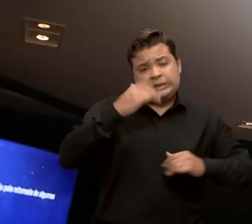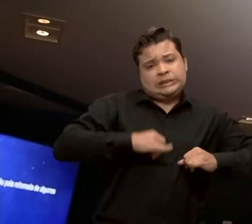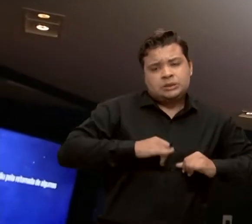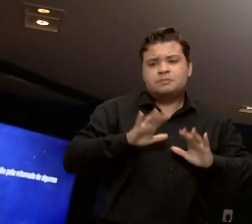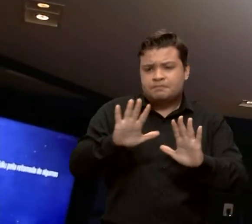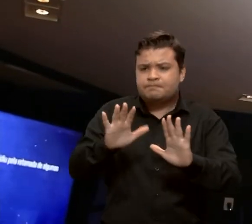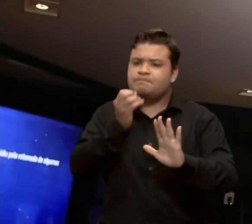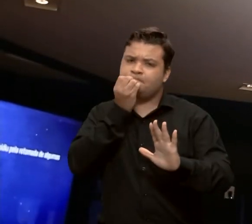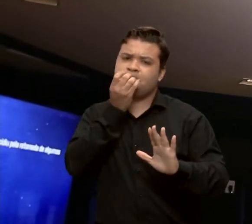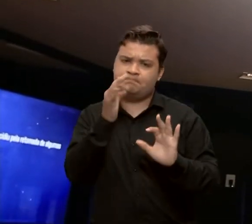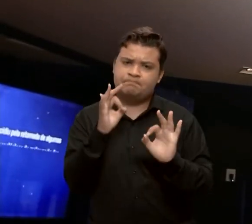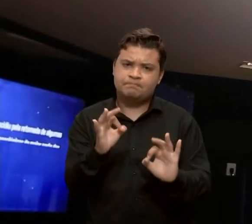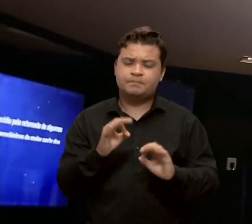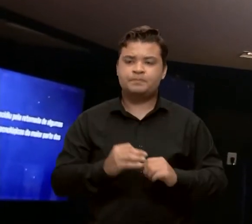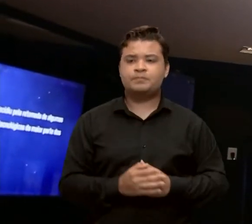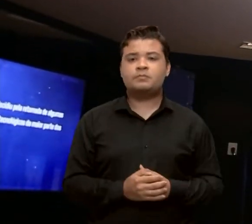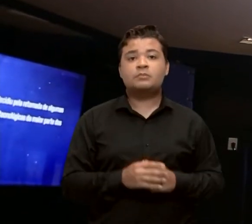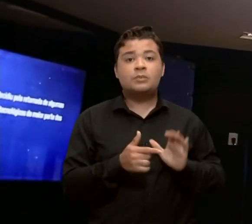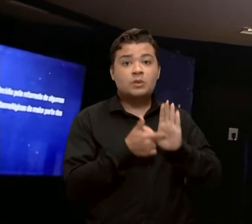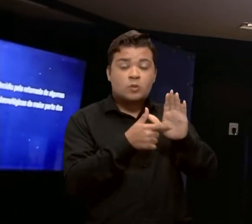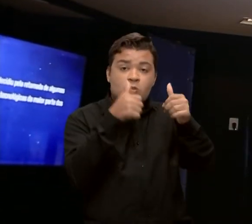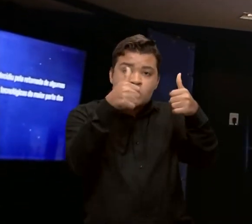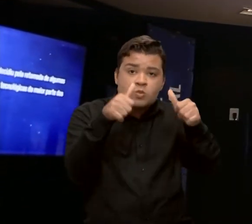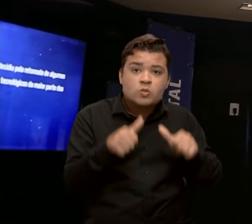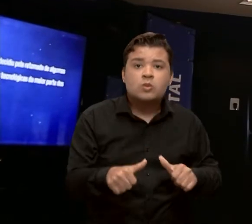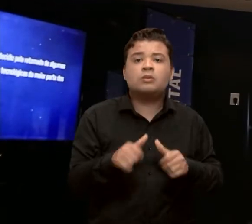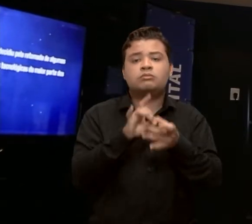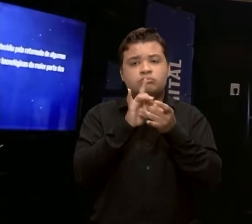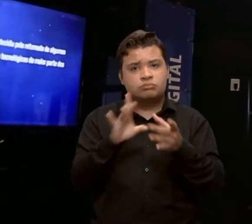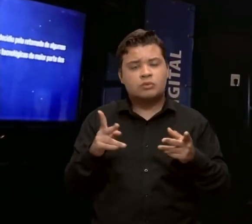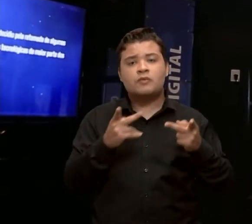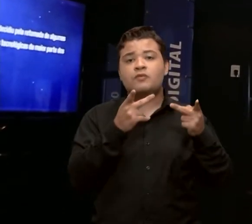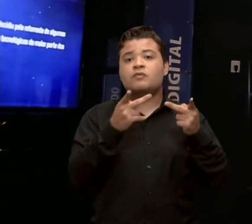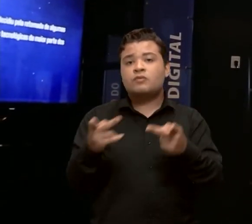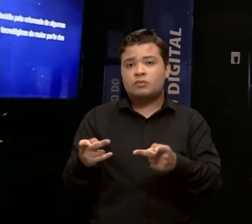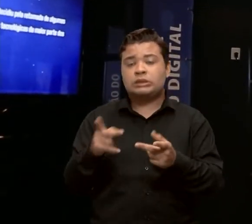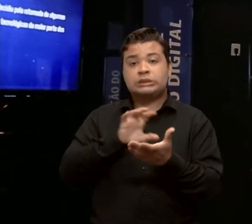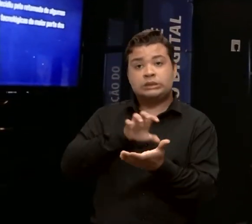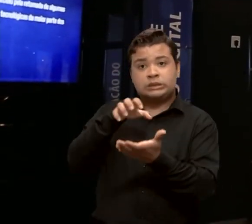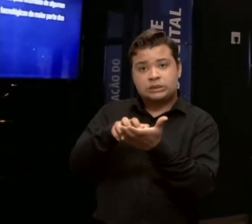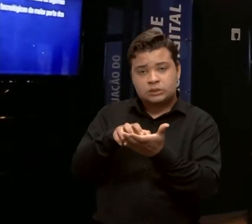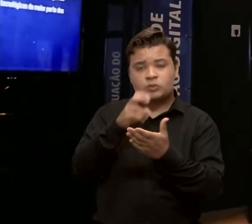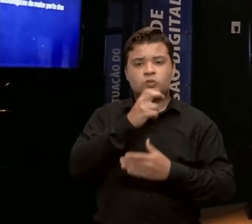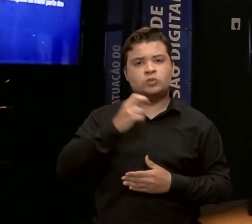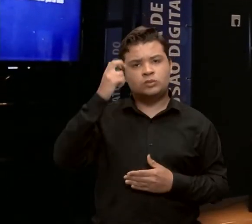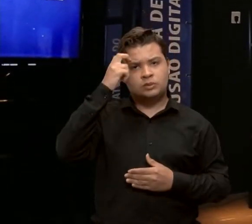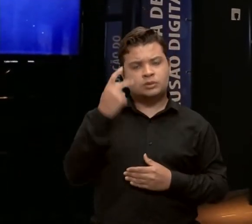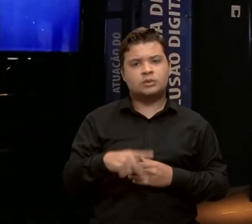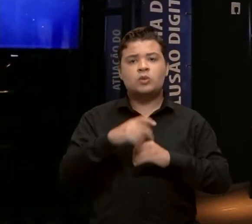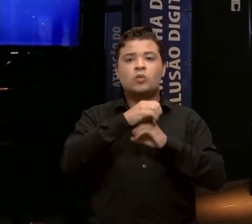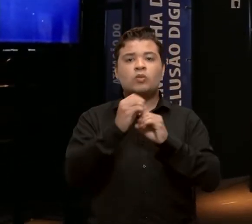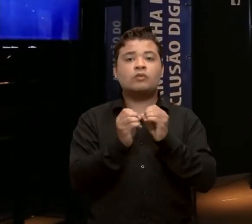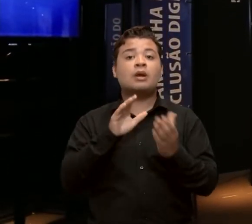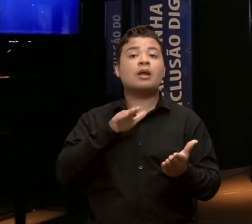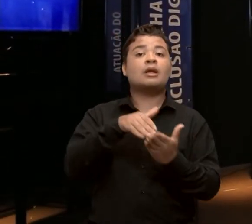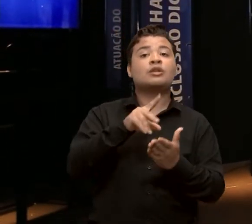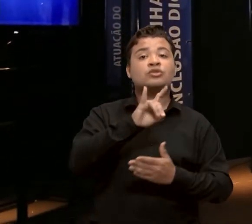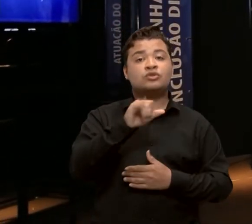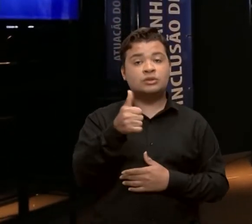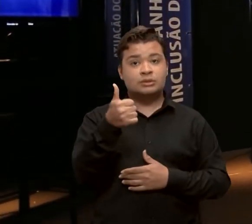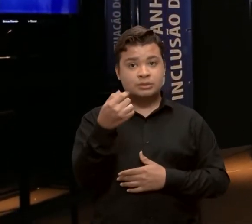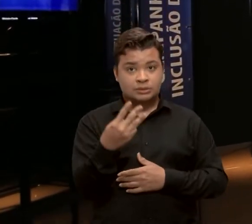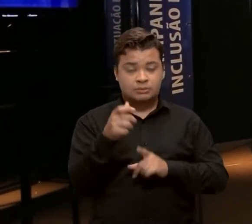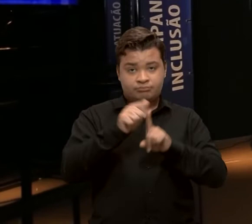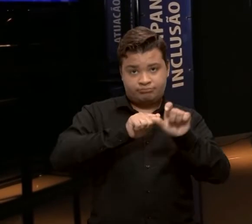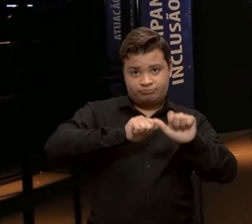A mostra está aberta para visitação no Centro Cultural UFG até o dia 13 de setembro. A